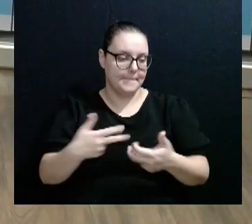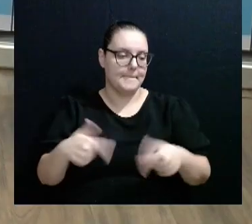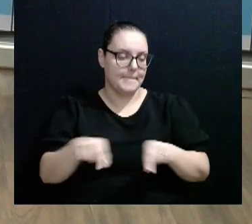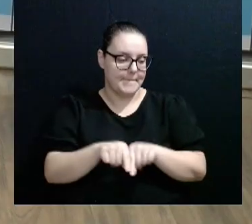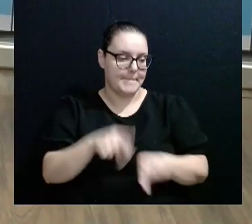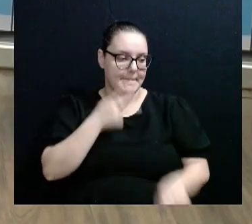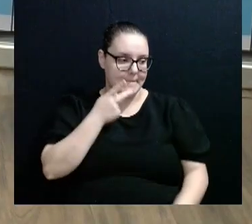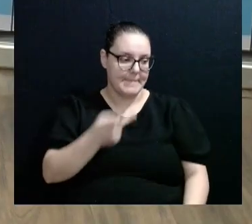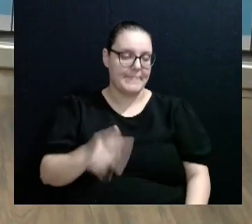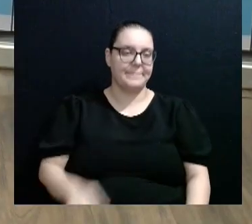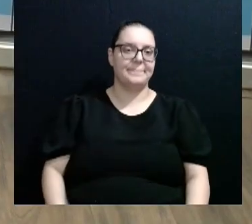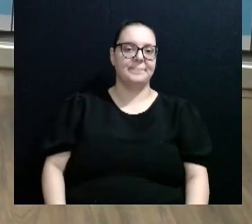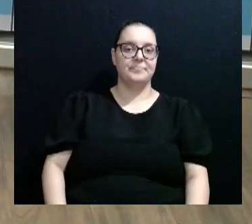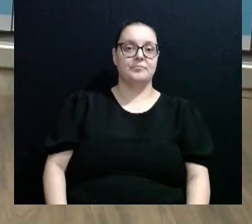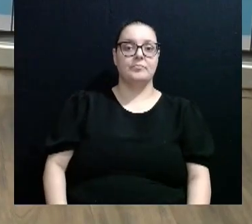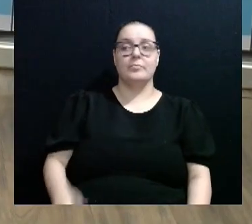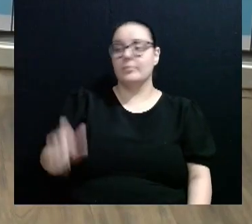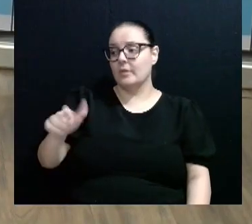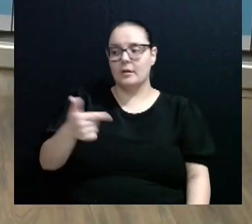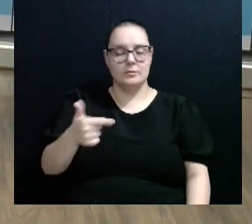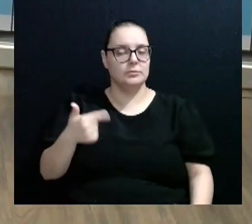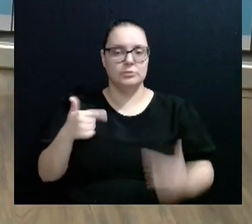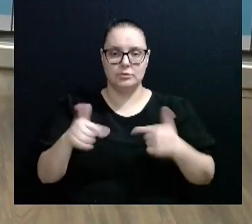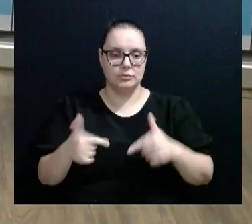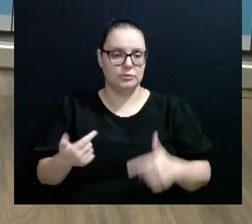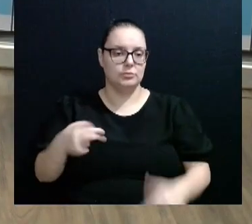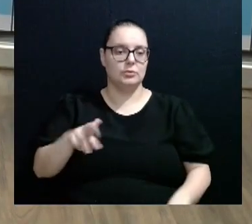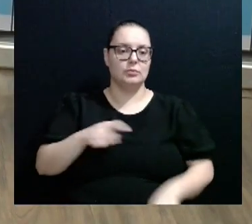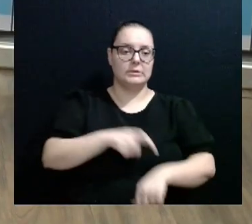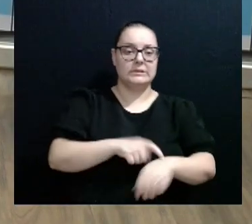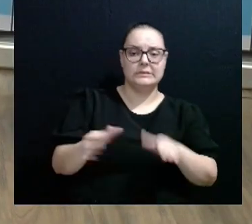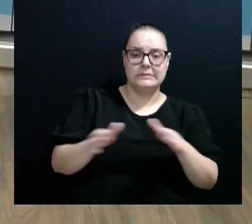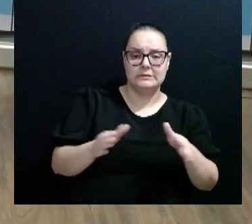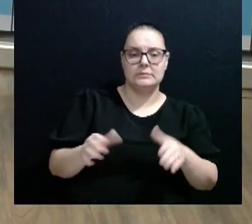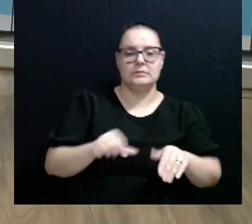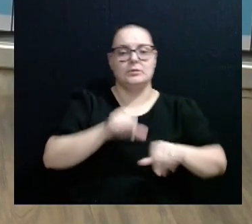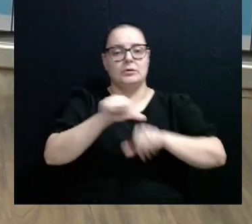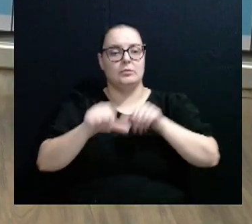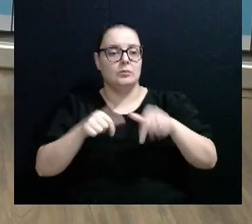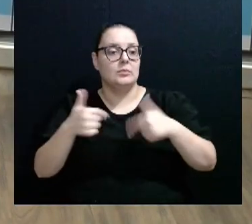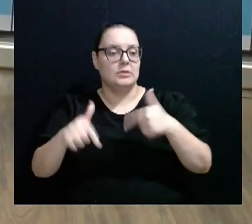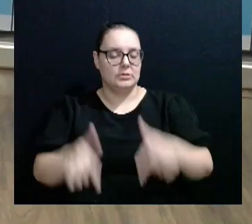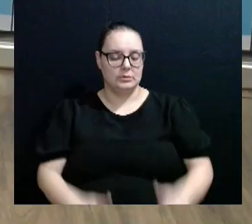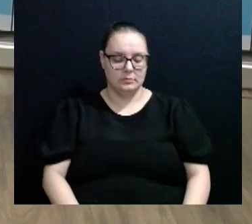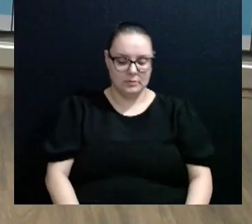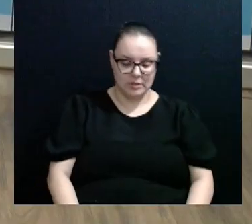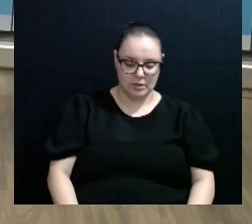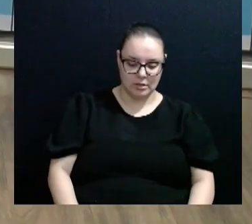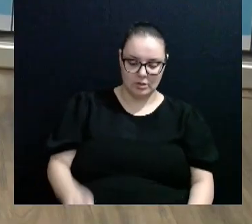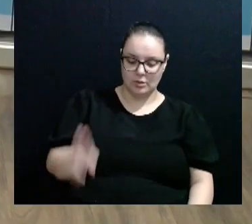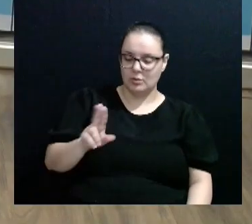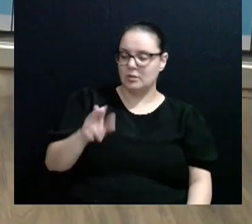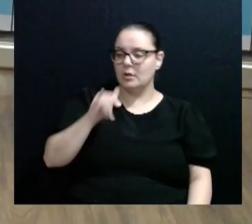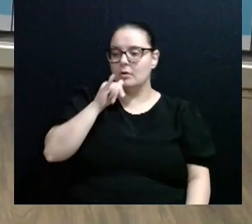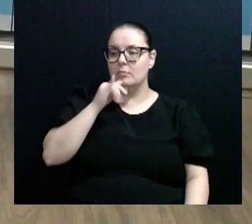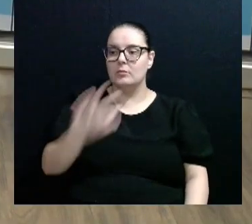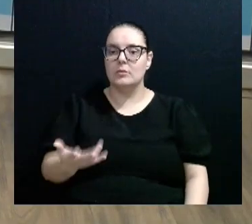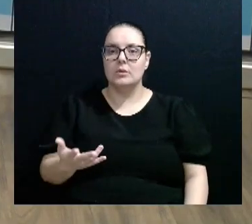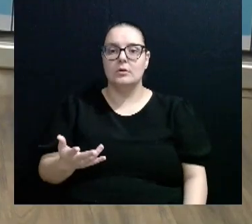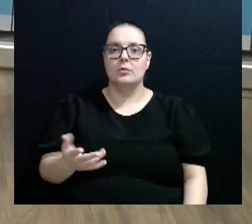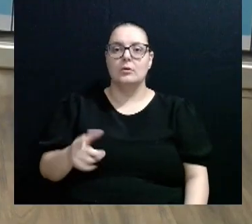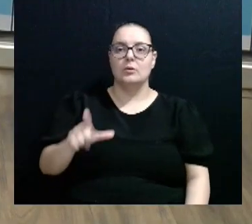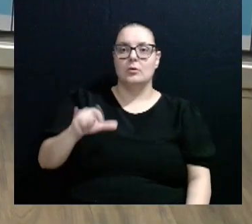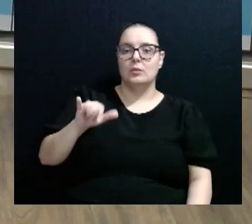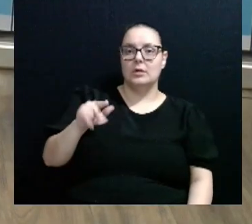que está desempregada ou nesta situação que quer mudar de emprego. Utilizar, por exemplo, o LinkedIn, que é uma rede